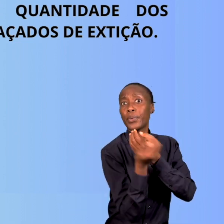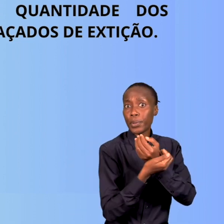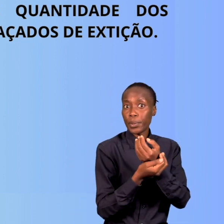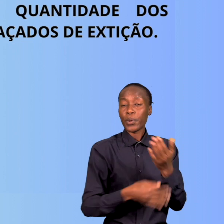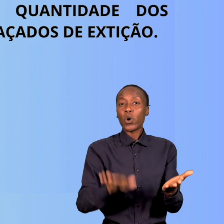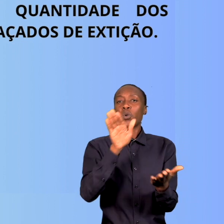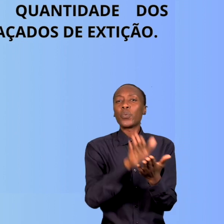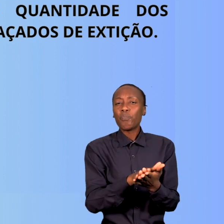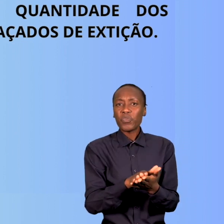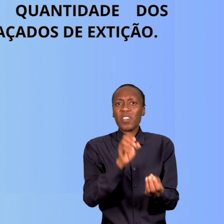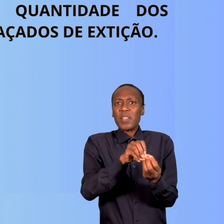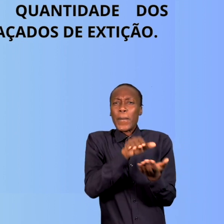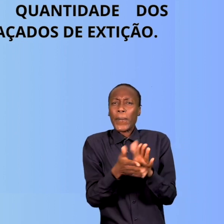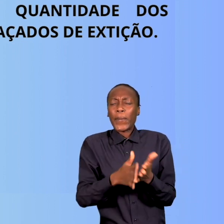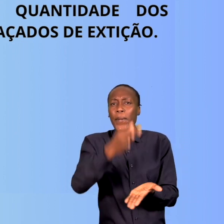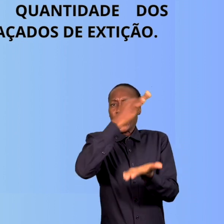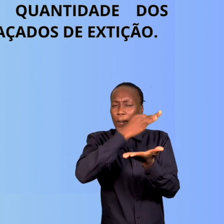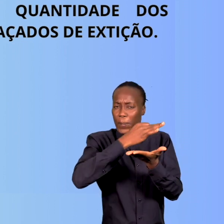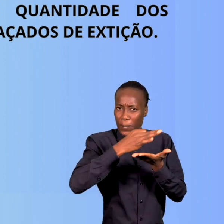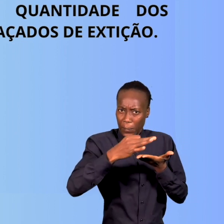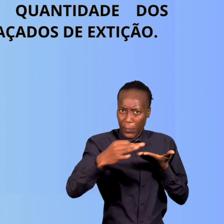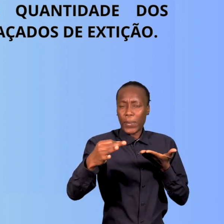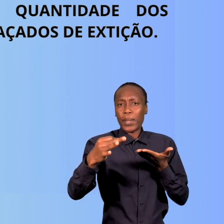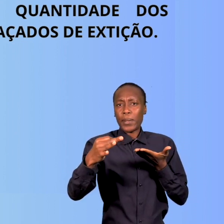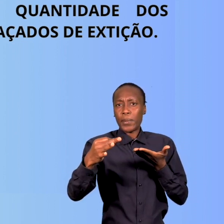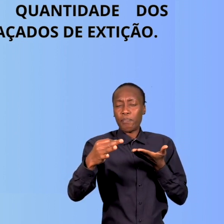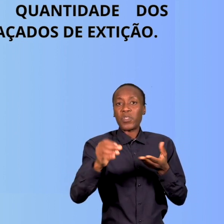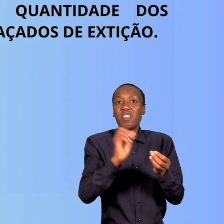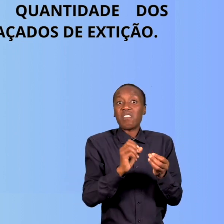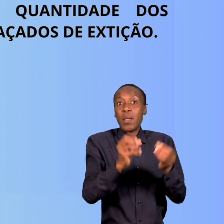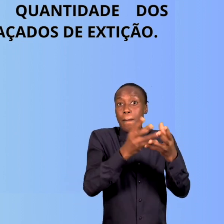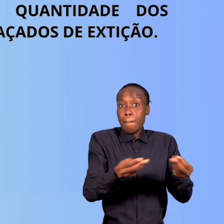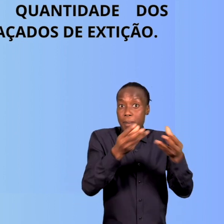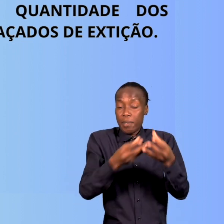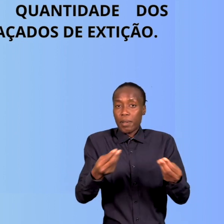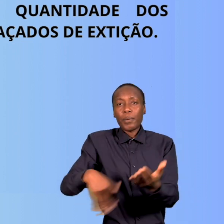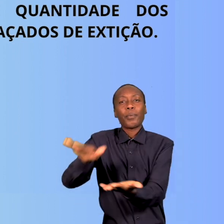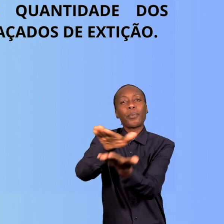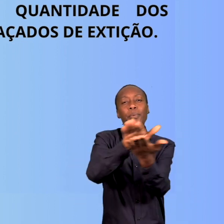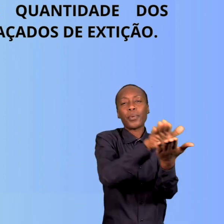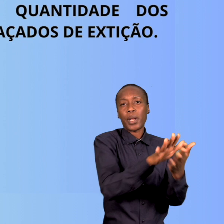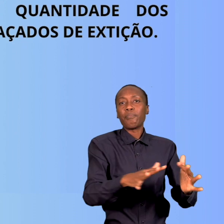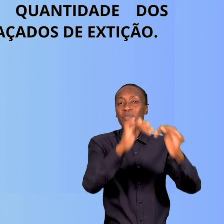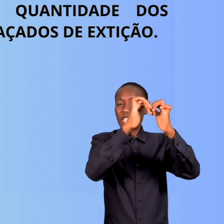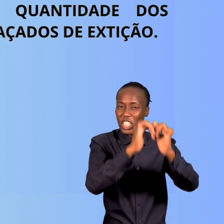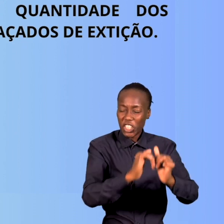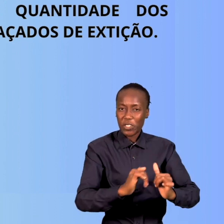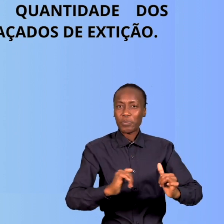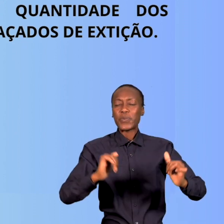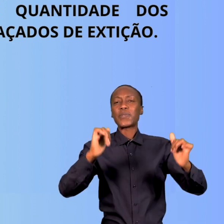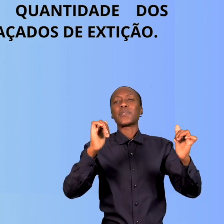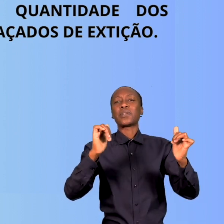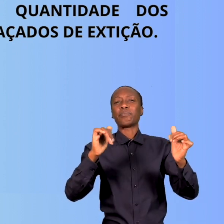conservação, reprodução, qualidade e quantidade dos recursos biológicos,